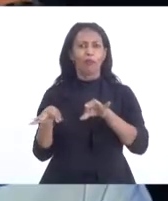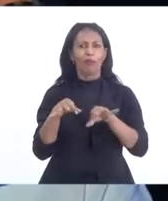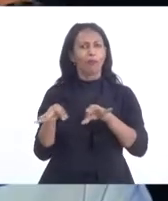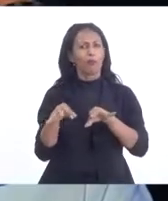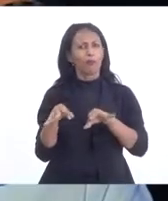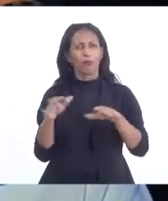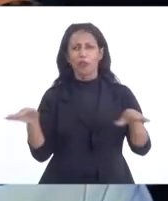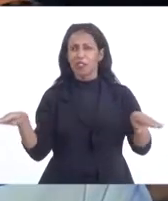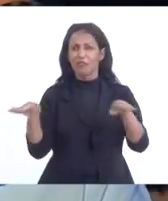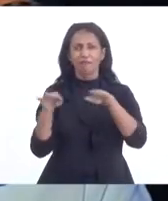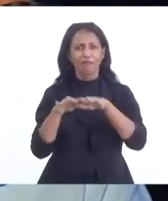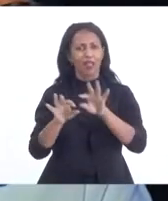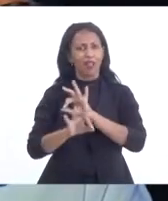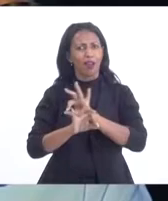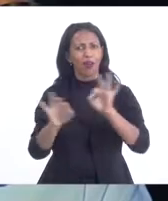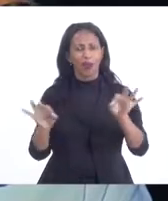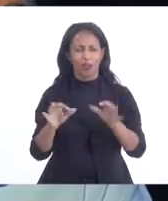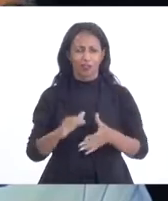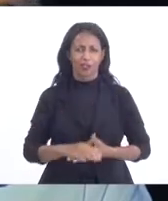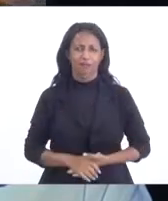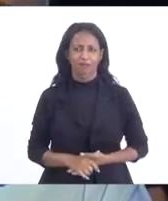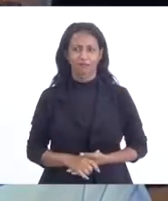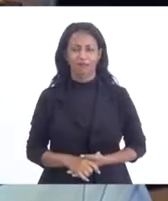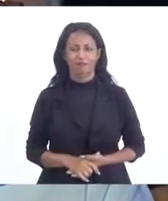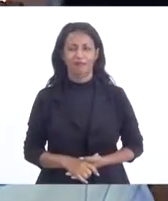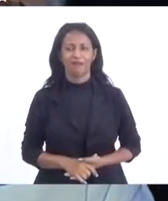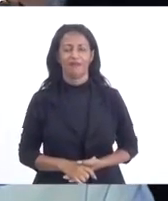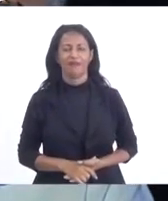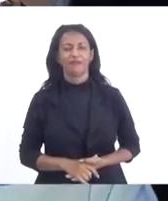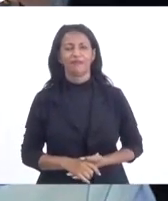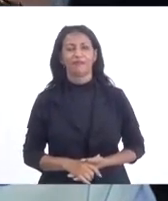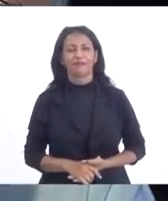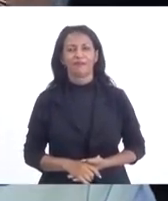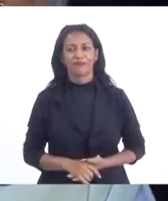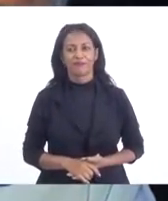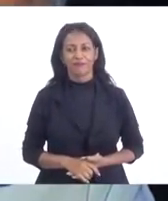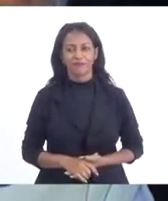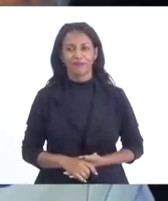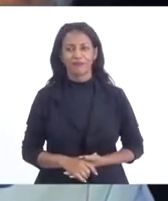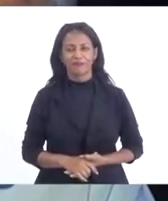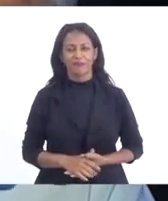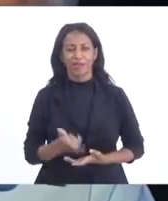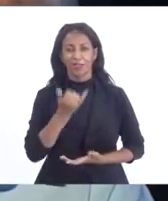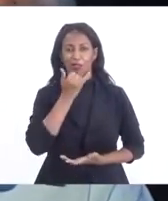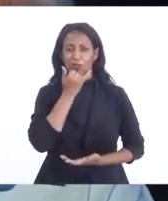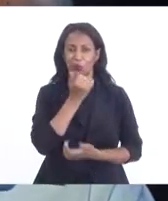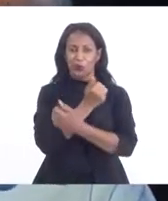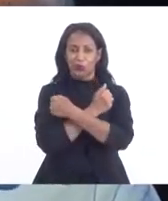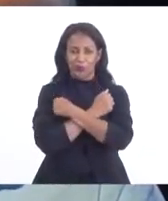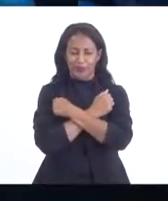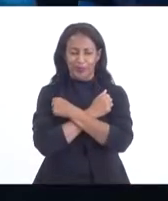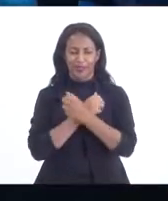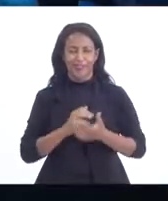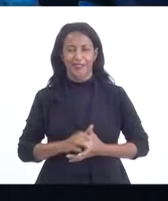absolutamente decisivo e um divisor de águas para a gente ter um agro diferente. Obrigado, meu irmão. Desculpe, um grande abraço. Abraço.